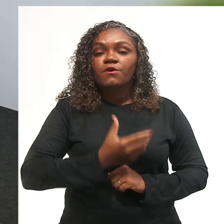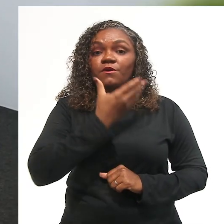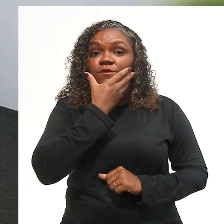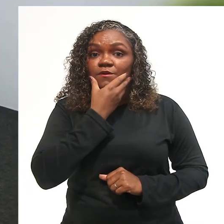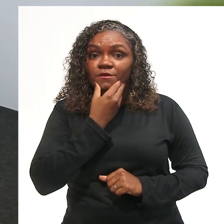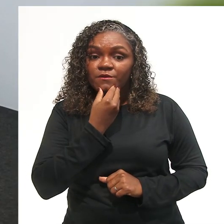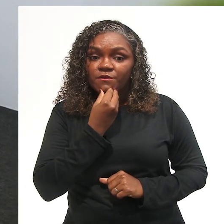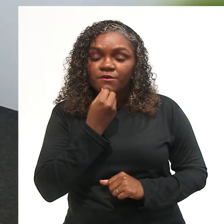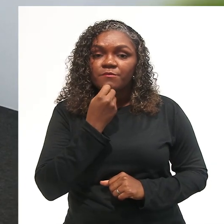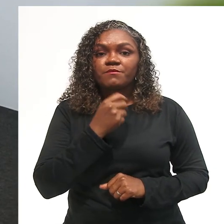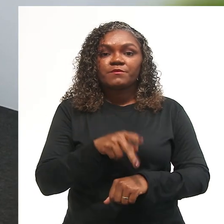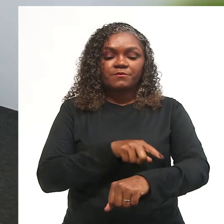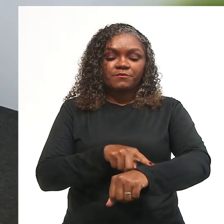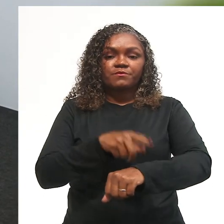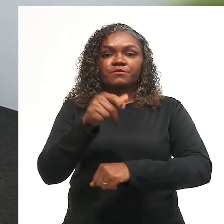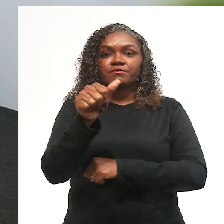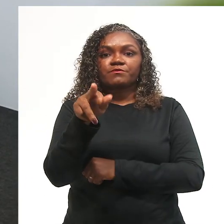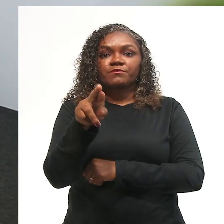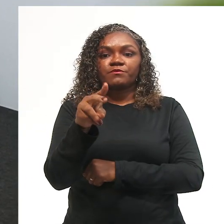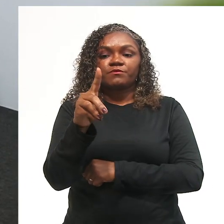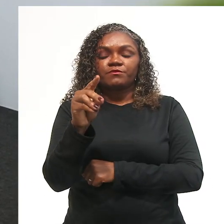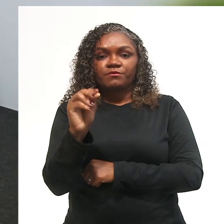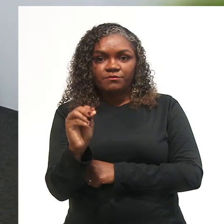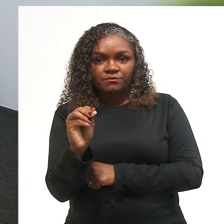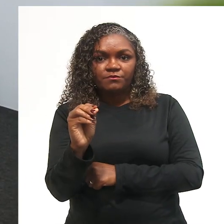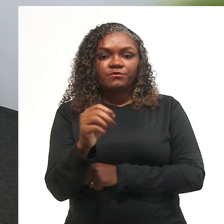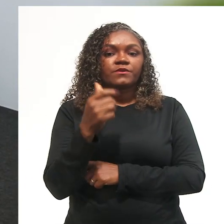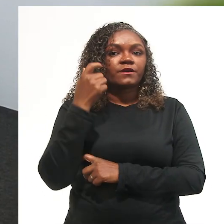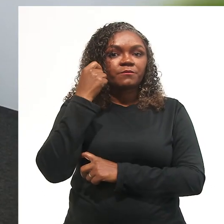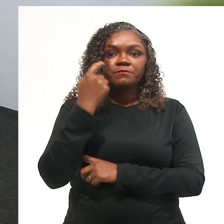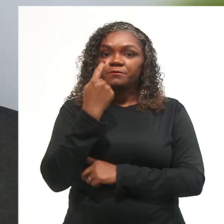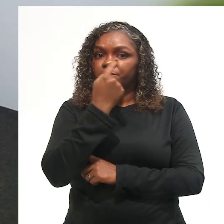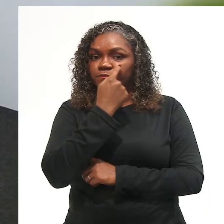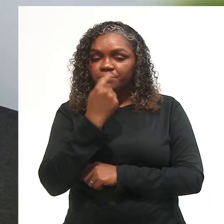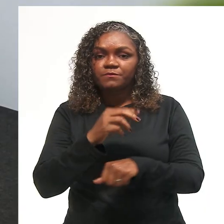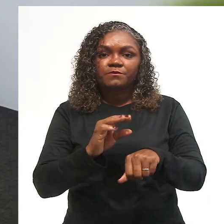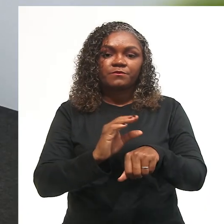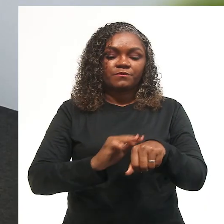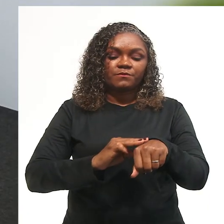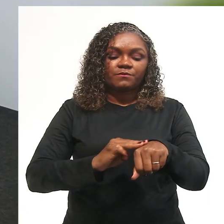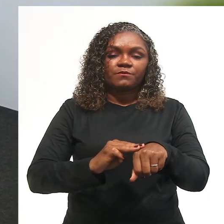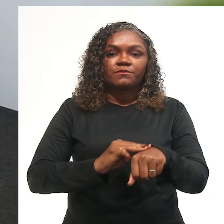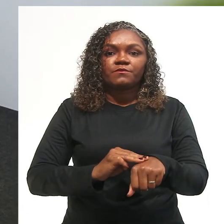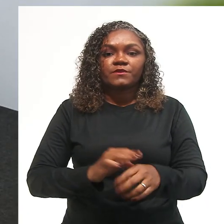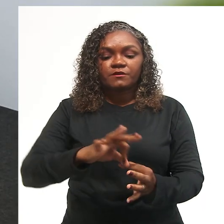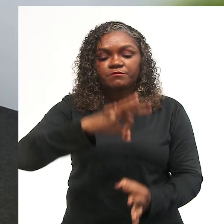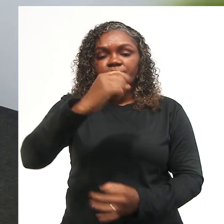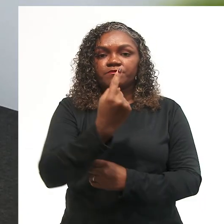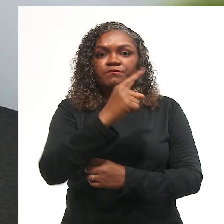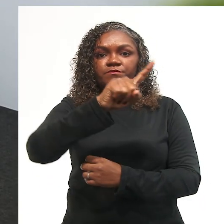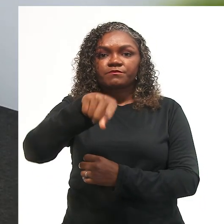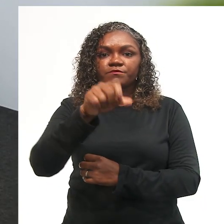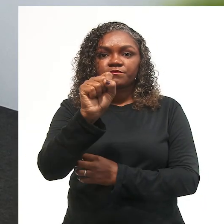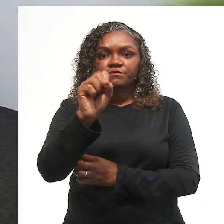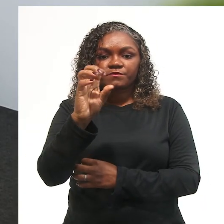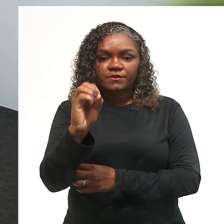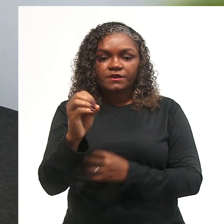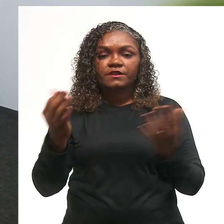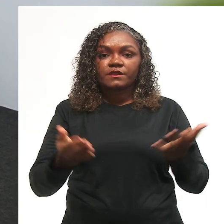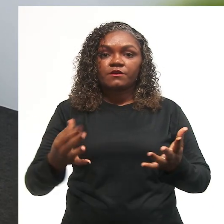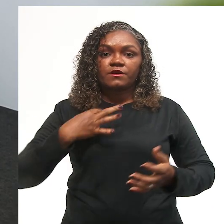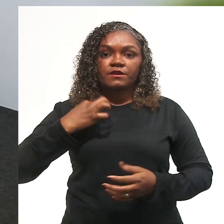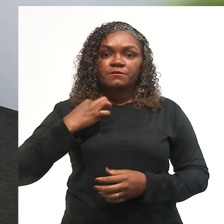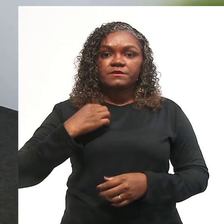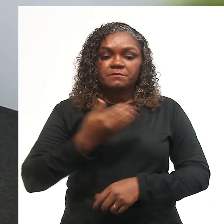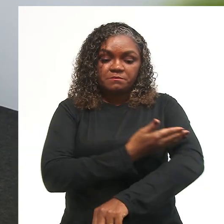homem, pardo, cabelos e olhos castanhos, 1,80 m, e hoje estou usando uma camisa na cor